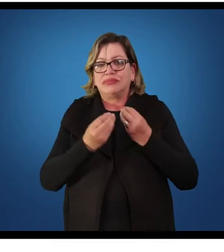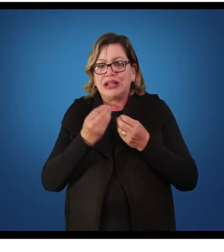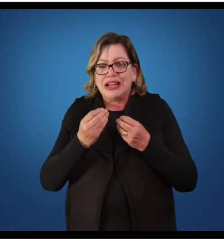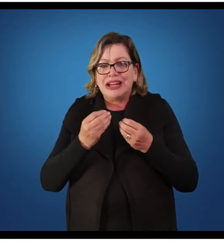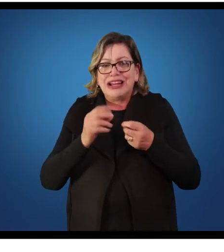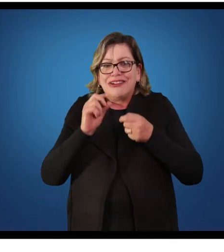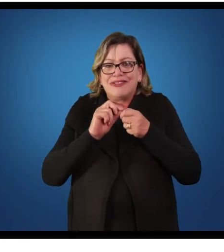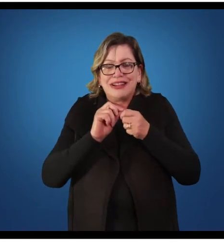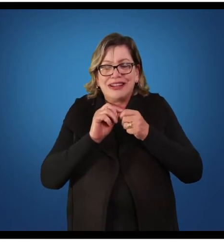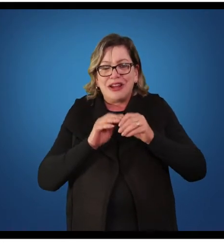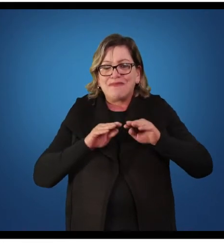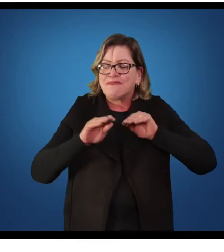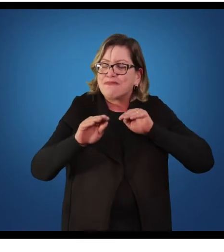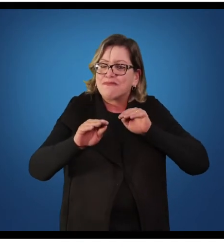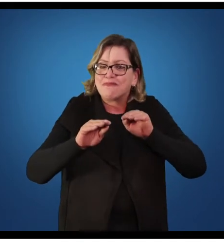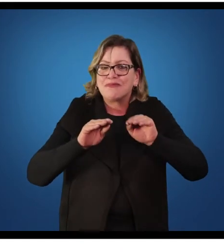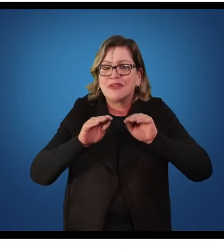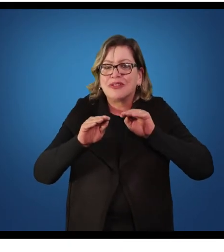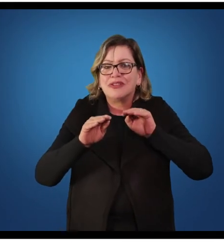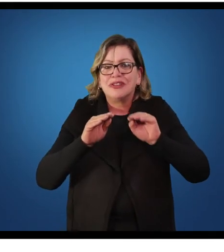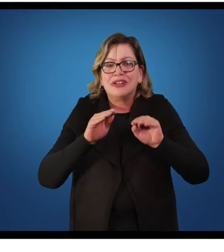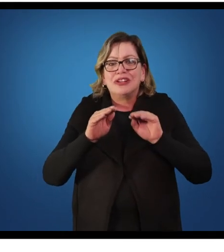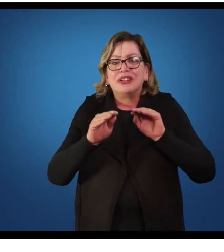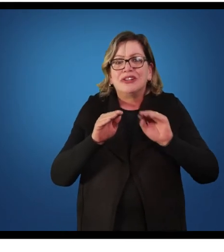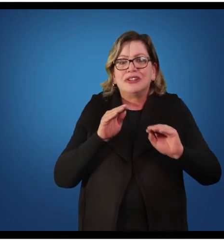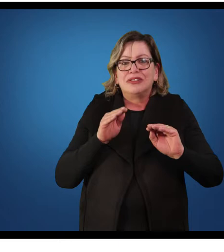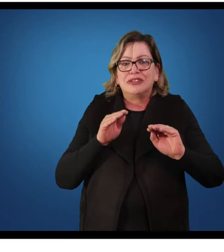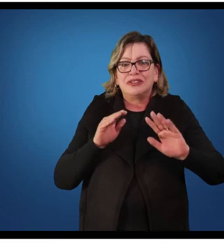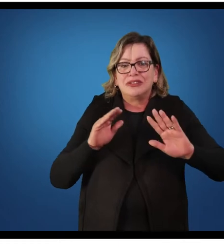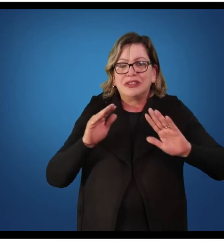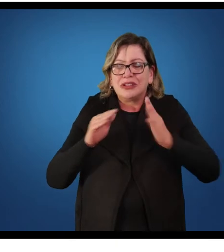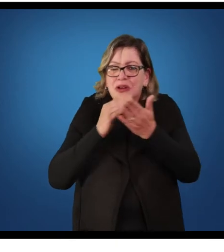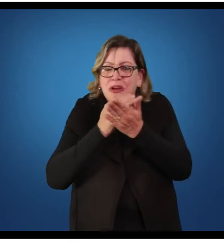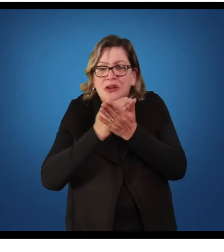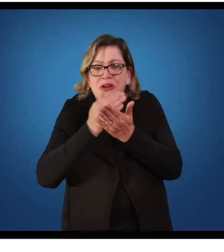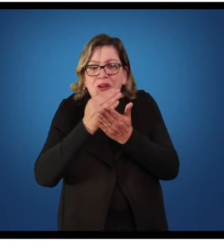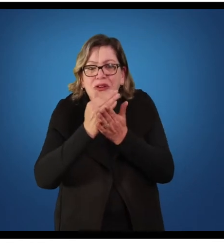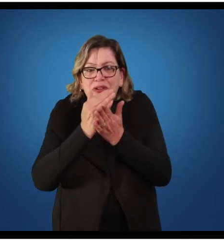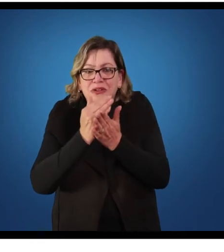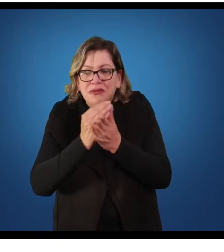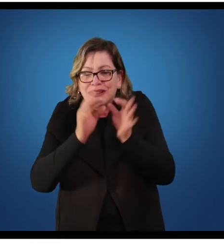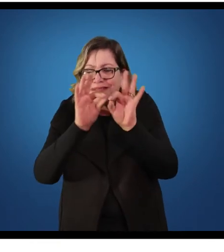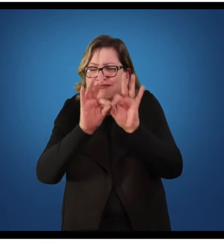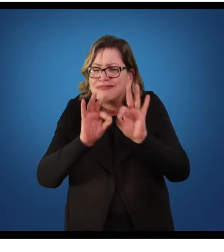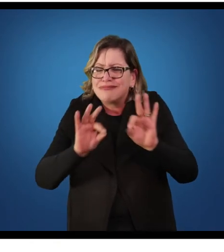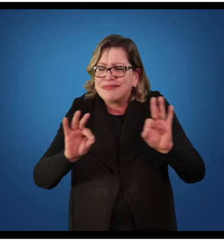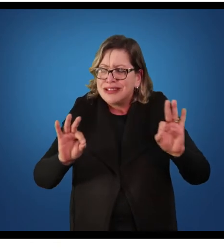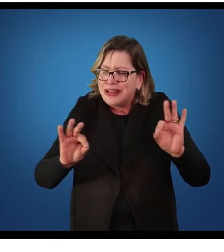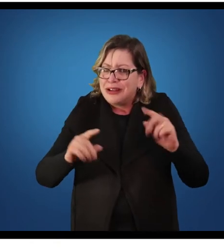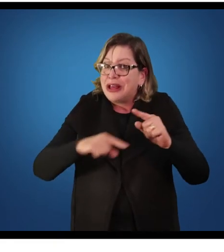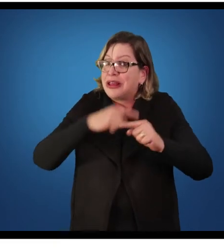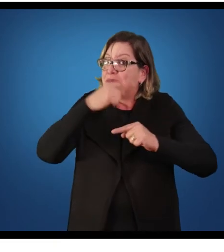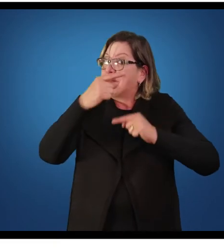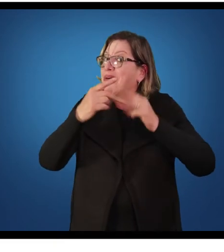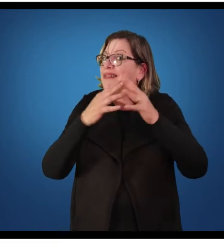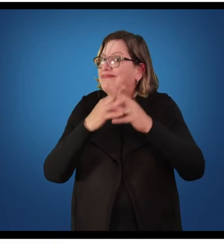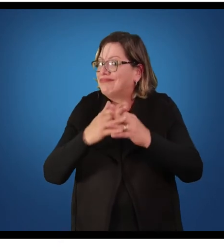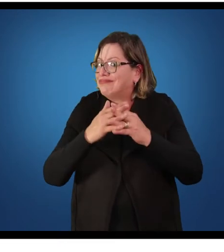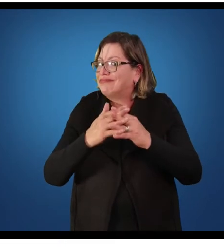Vamos fazer esse movimento ainda partindo do mais simples ao mais complexo, ok?